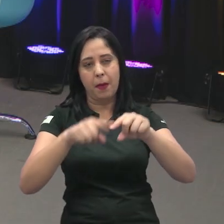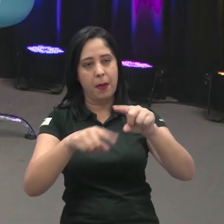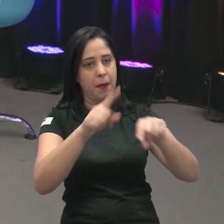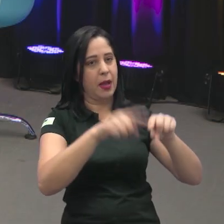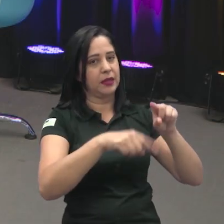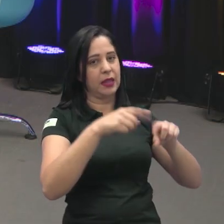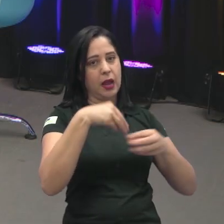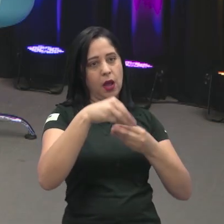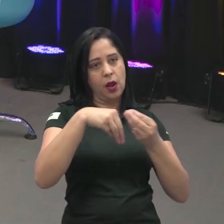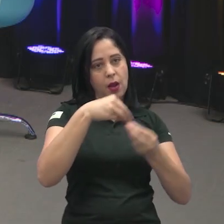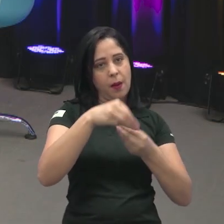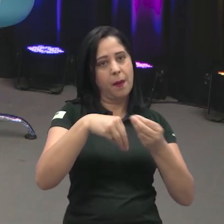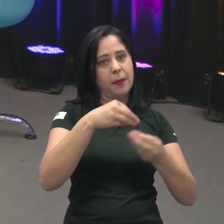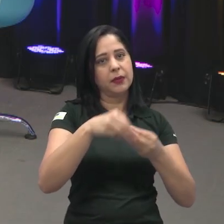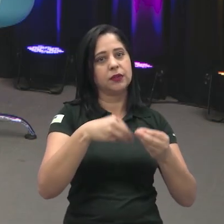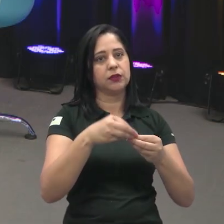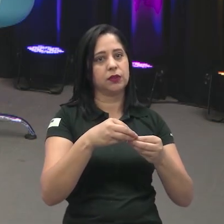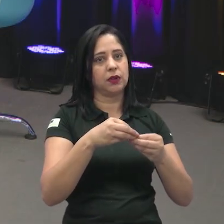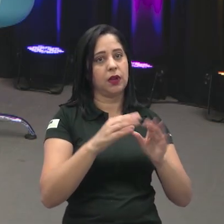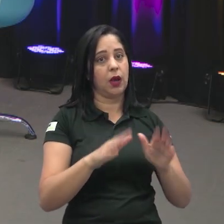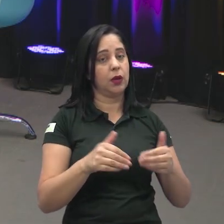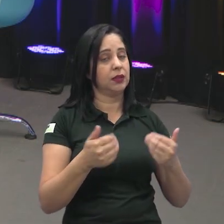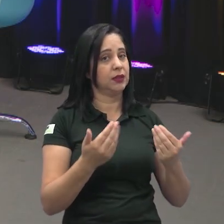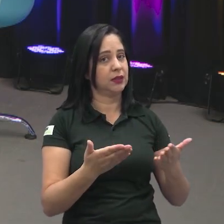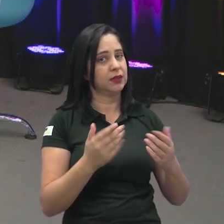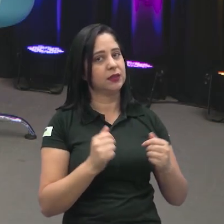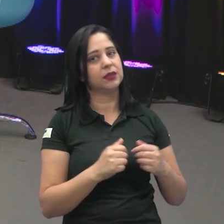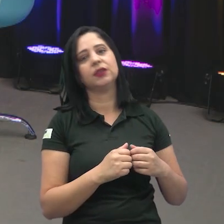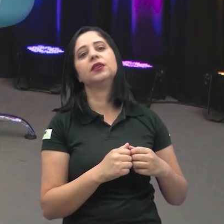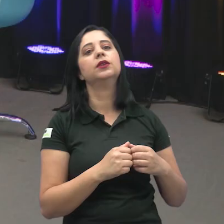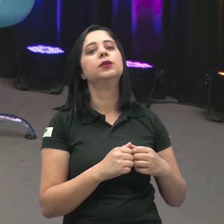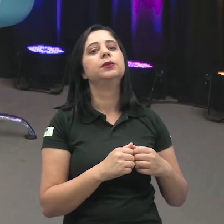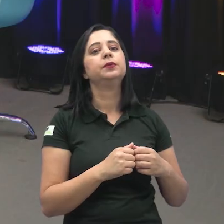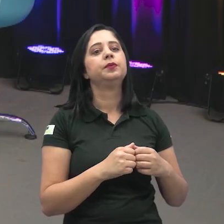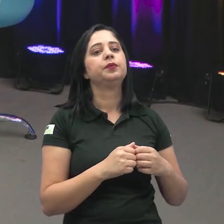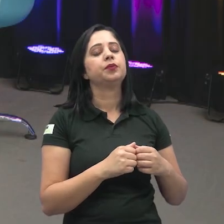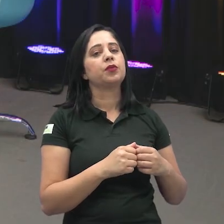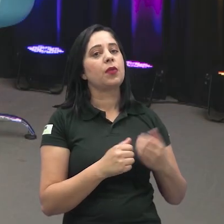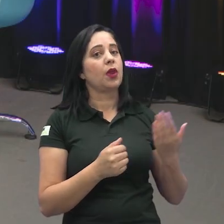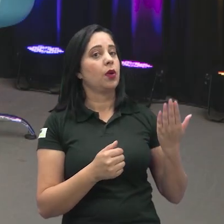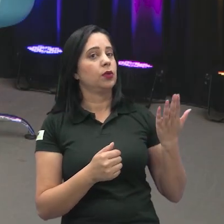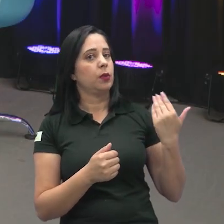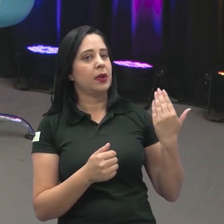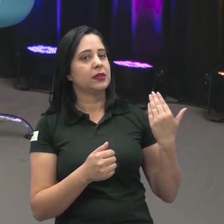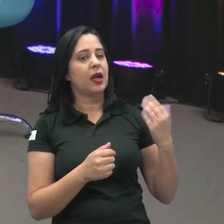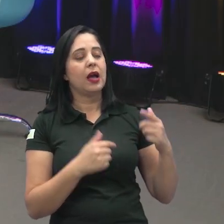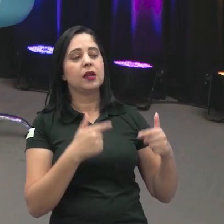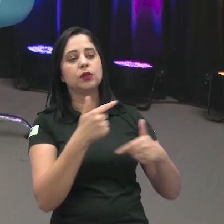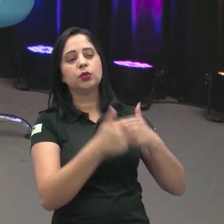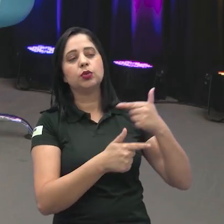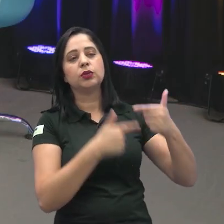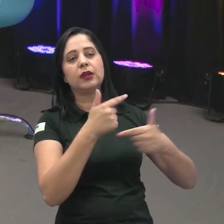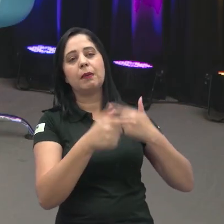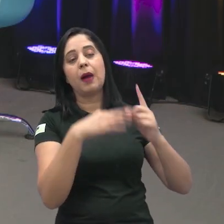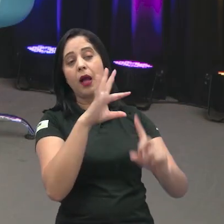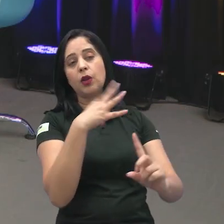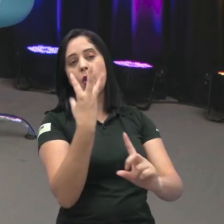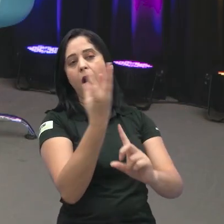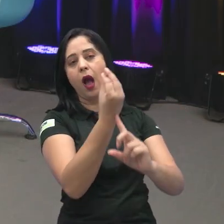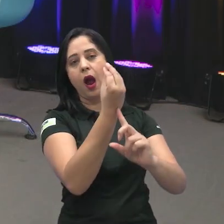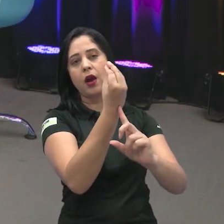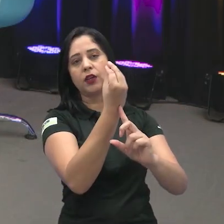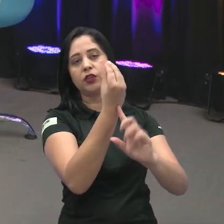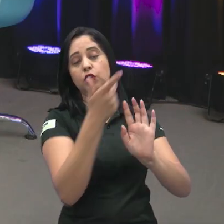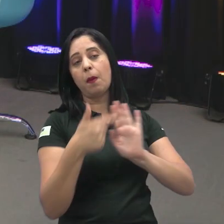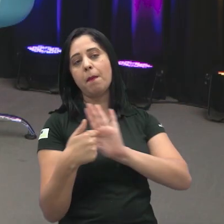do bidimensional. Então, naquele momento, isso era um trabalho sobre memórias.